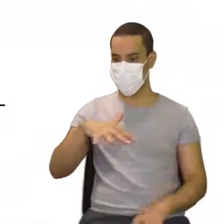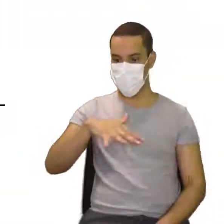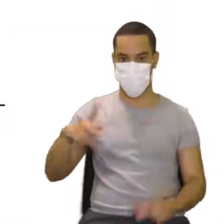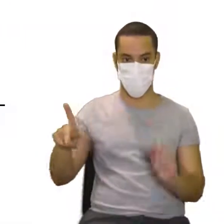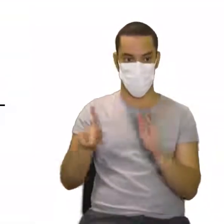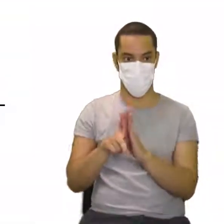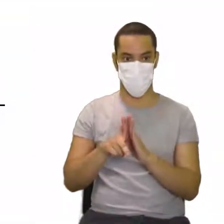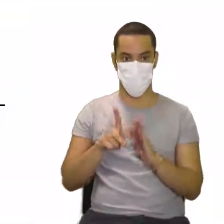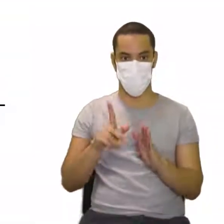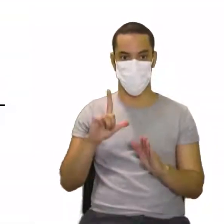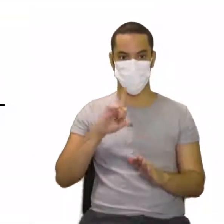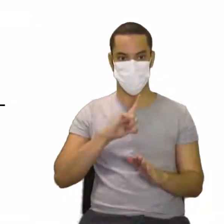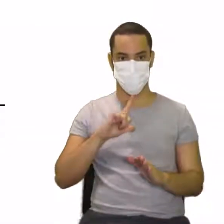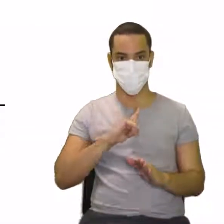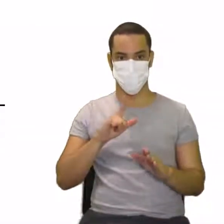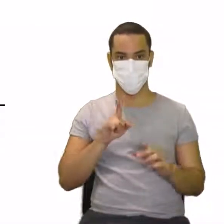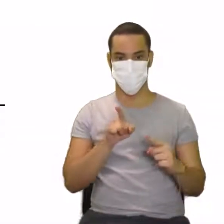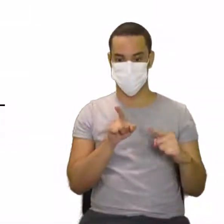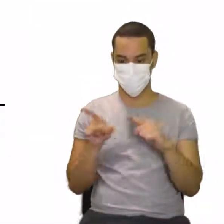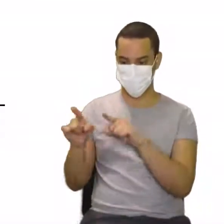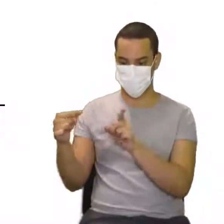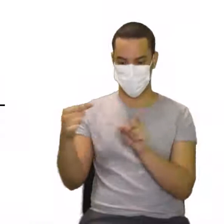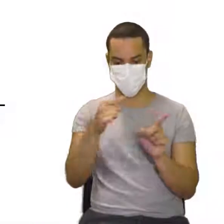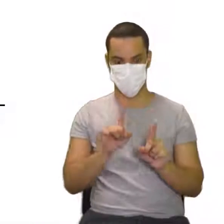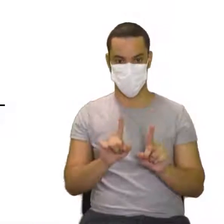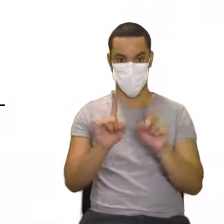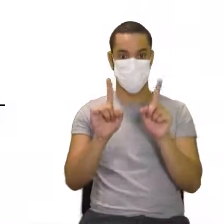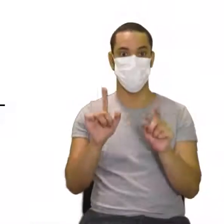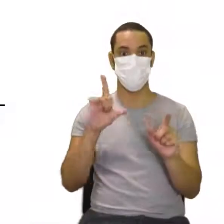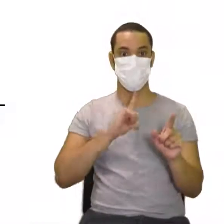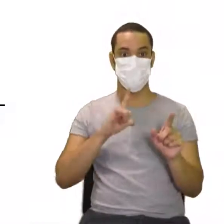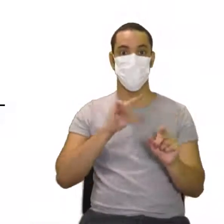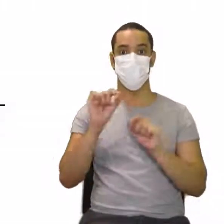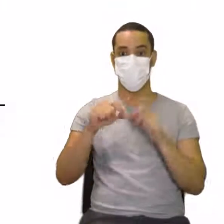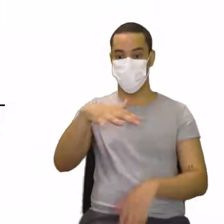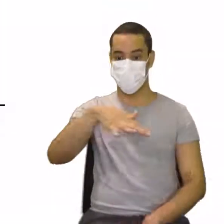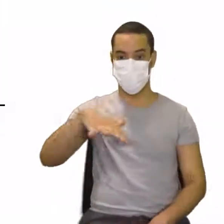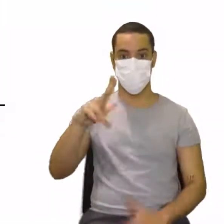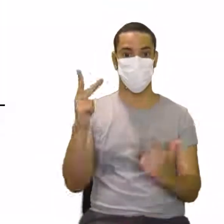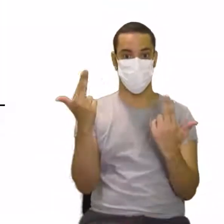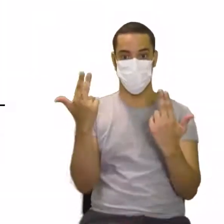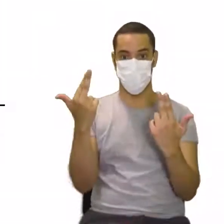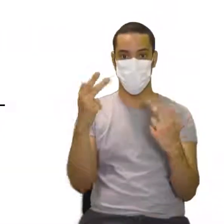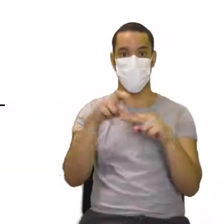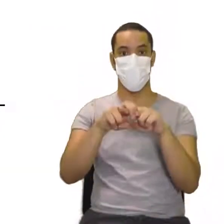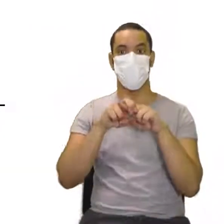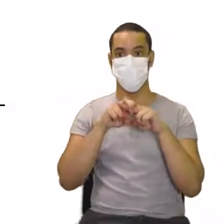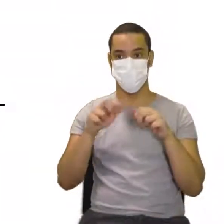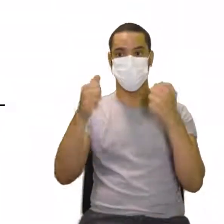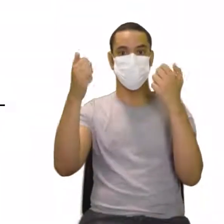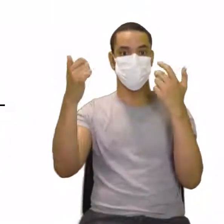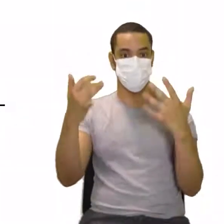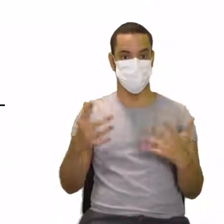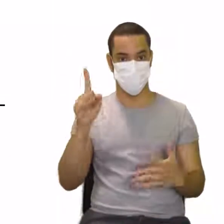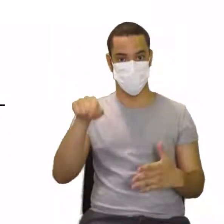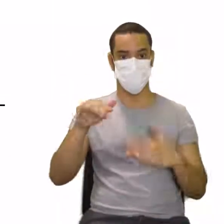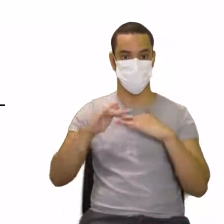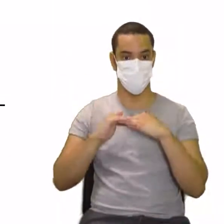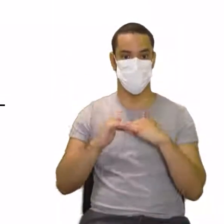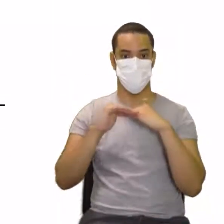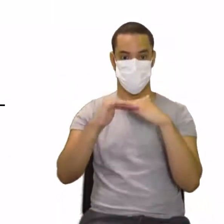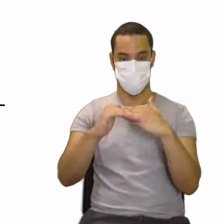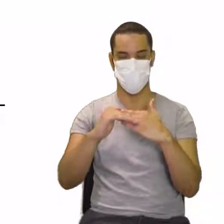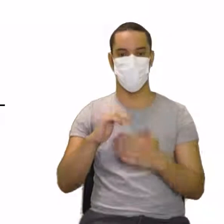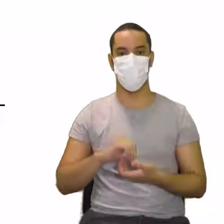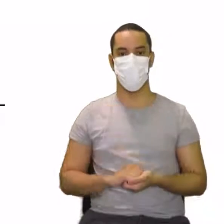são paralelas e ela tem esses espaçamentos iguais aqui. Então, por isso que nós falamos que é um campo uniforme,